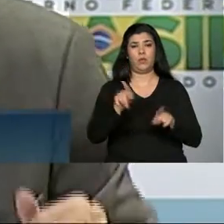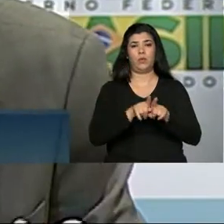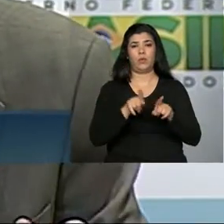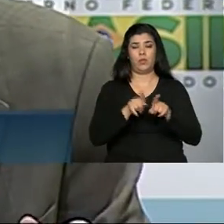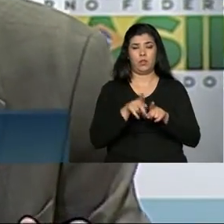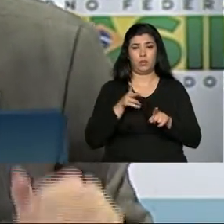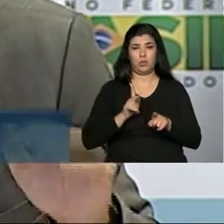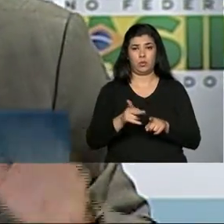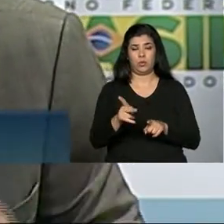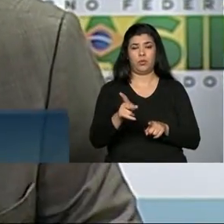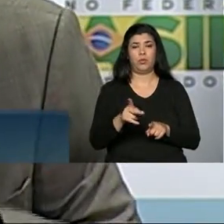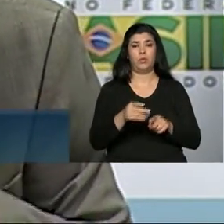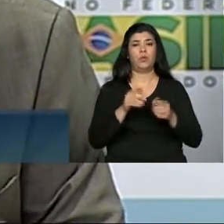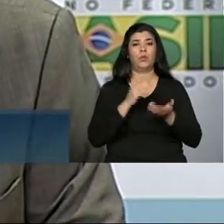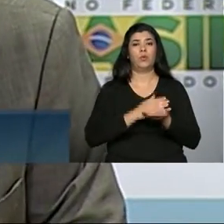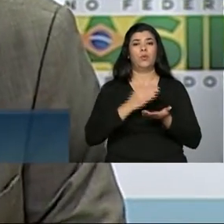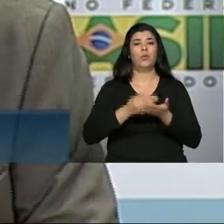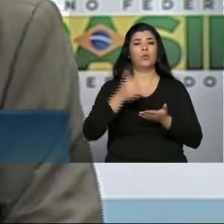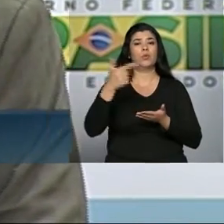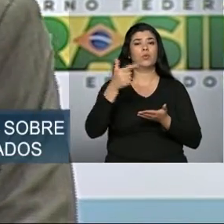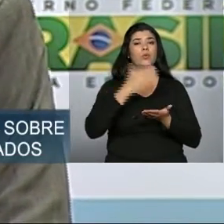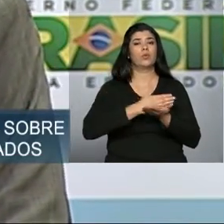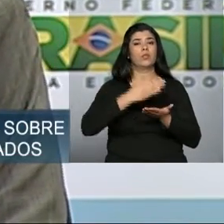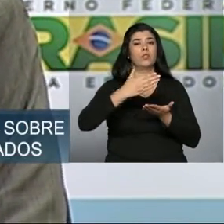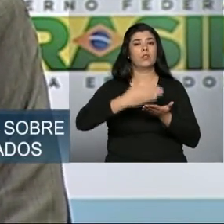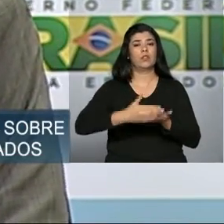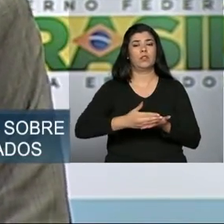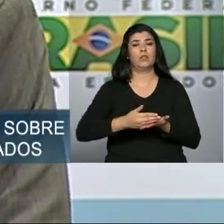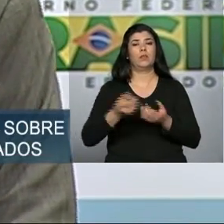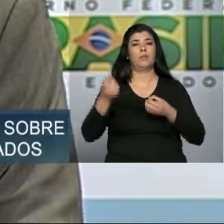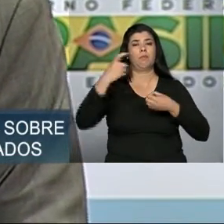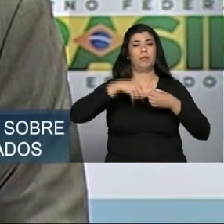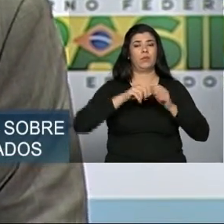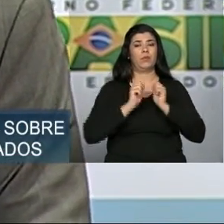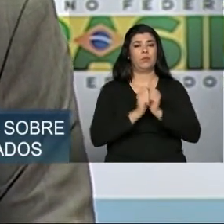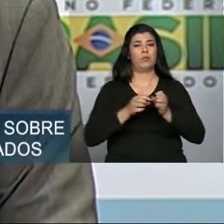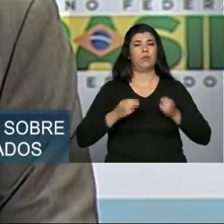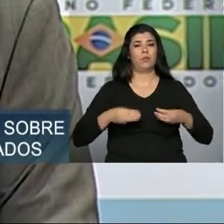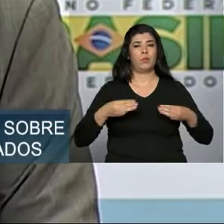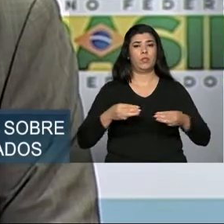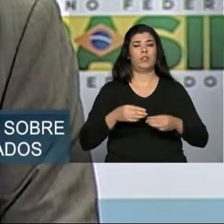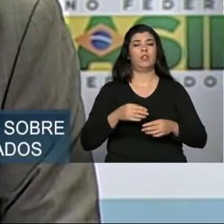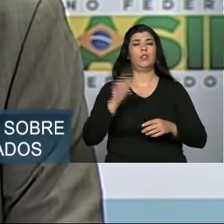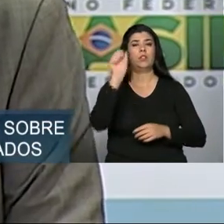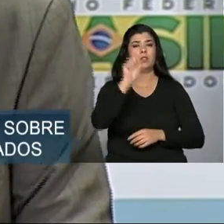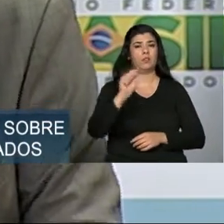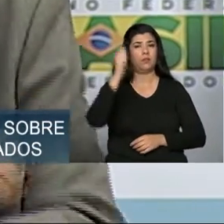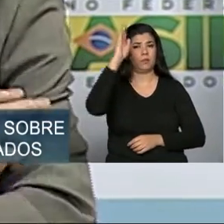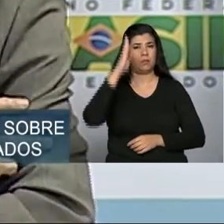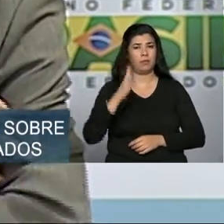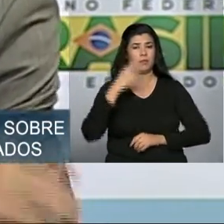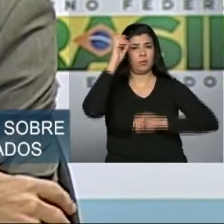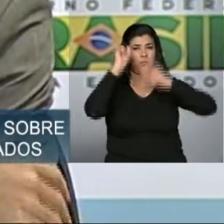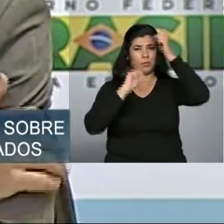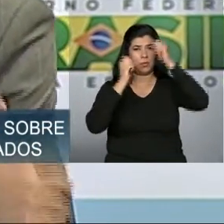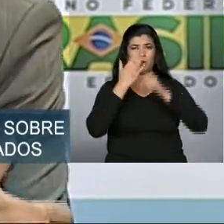Vigitel, e da pactuação que o Ministério fez com a Associação Brasileira da Indústria de Alimentos.